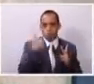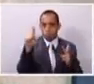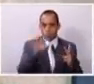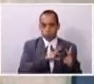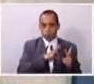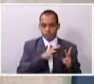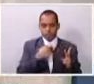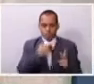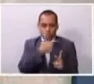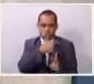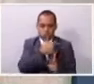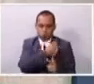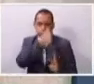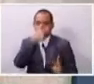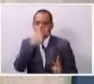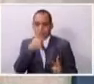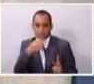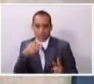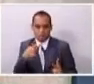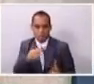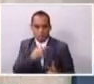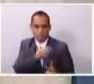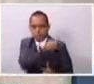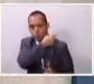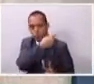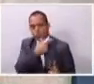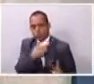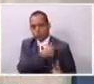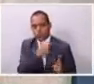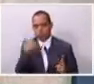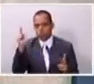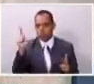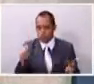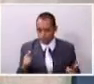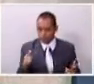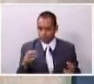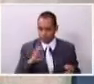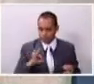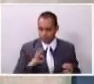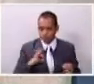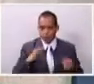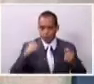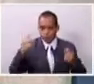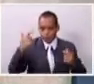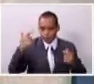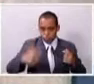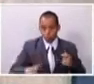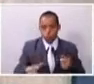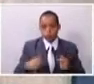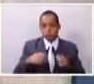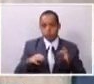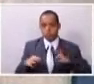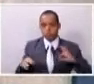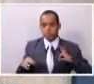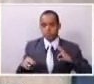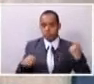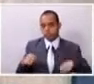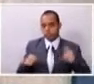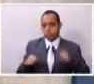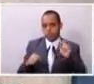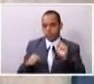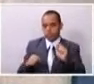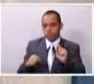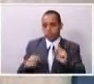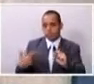foi atingido no ombro, a bala transfixou o ombro desse GCM. E no revide, que era a única coisa que restava a eles fazerem, porque eles